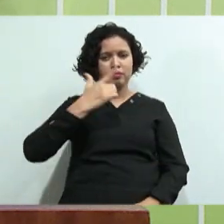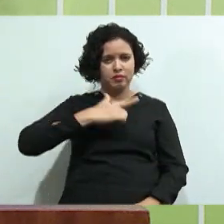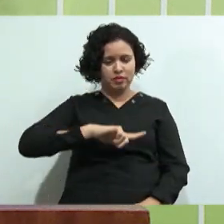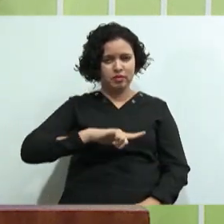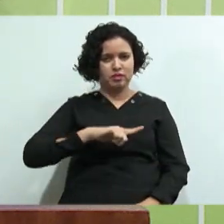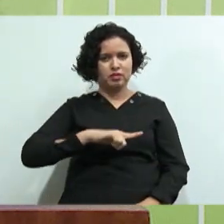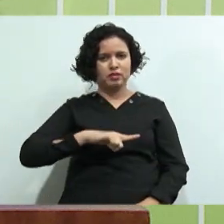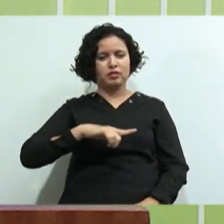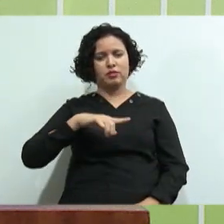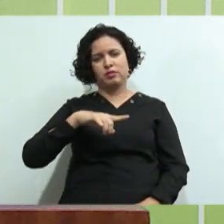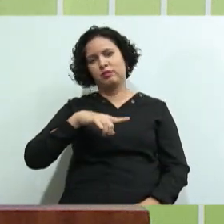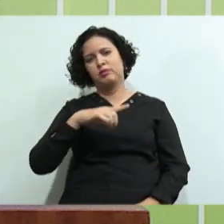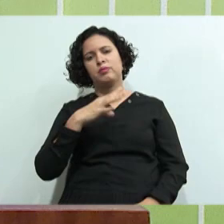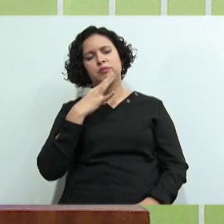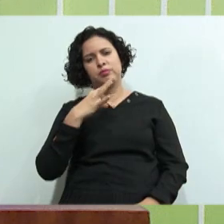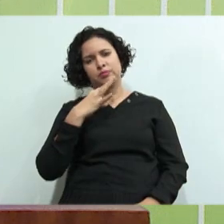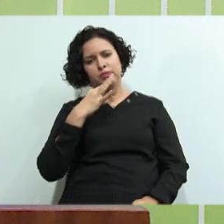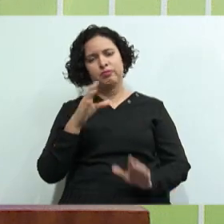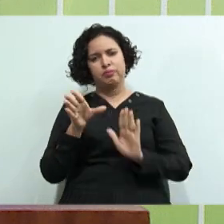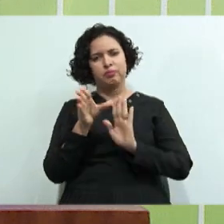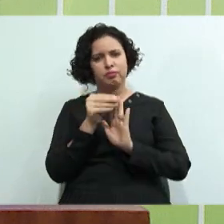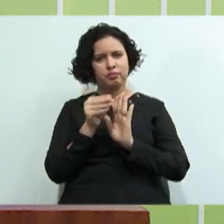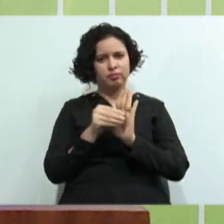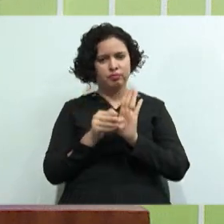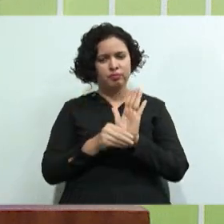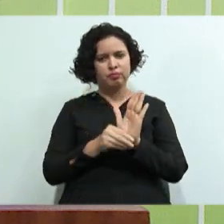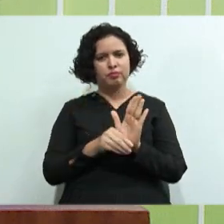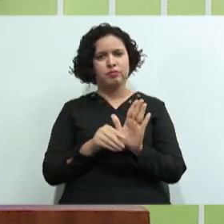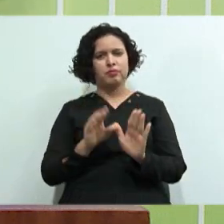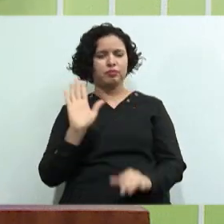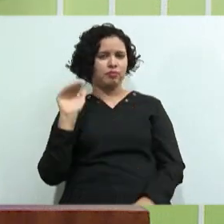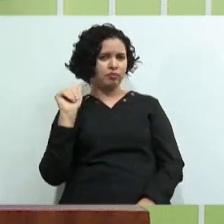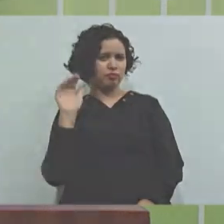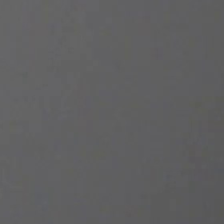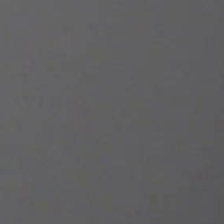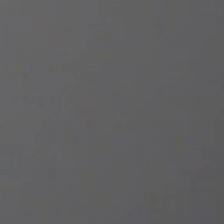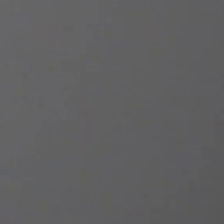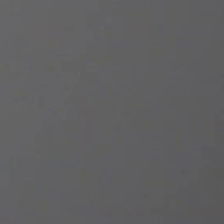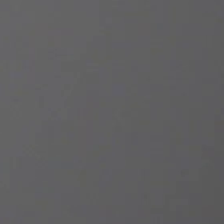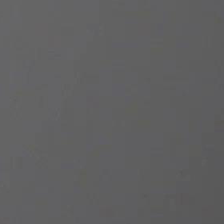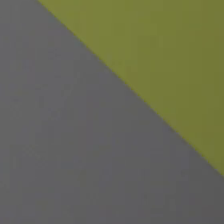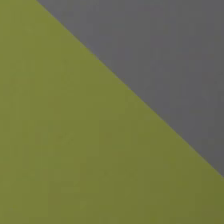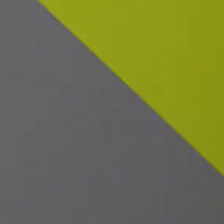respeito desse conteúdo também. E até a próxima aula.